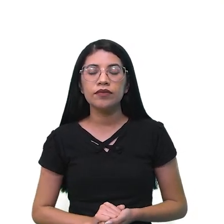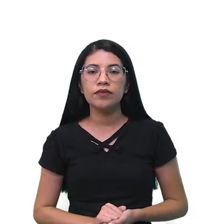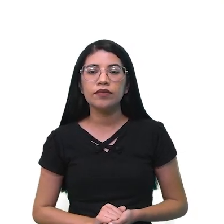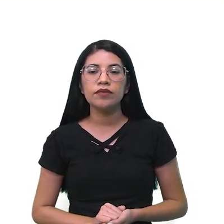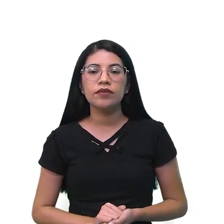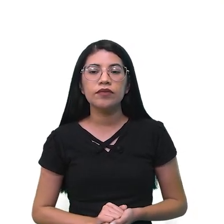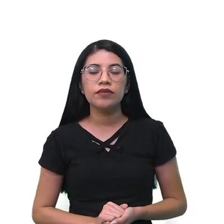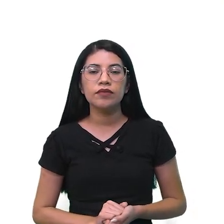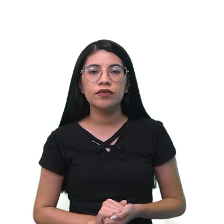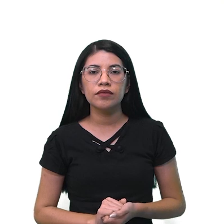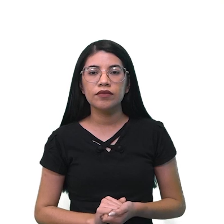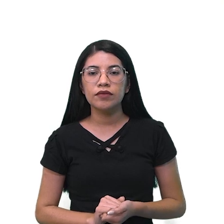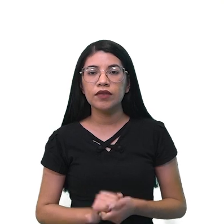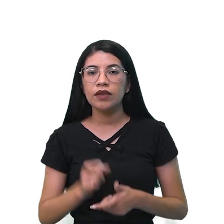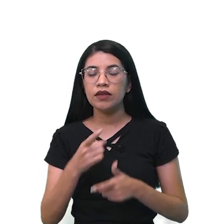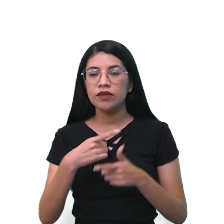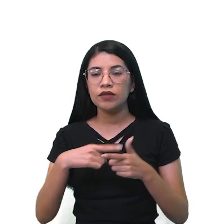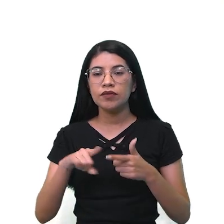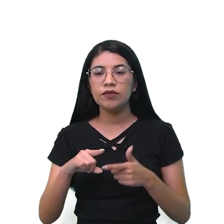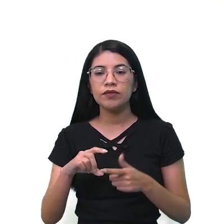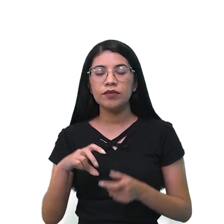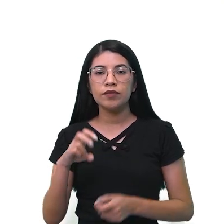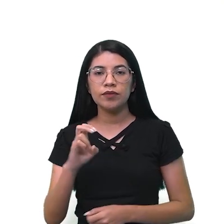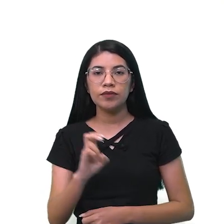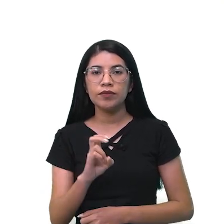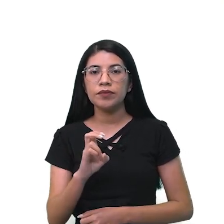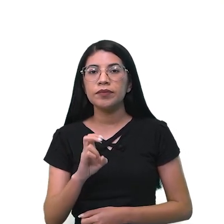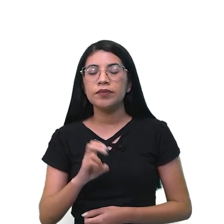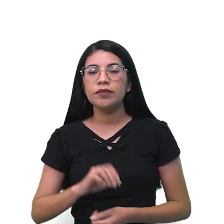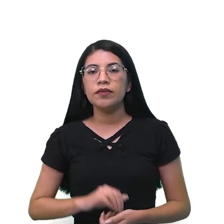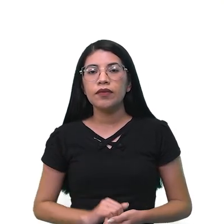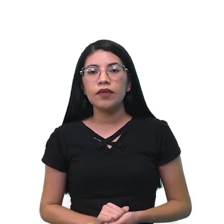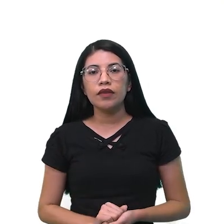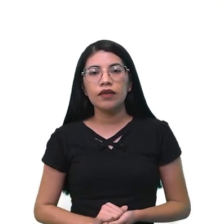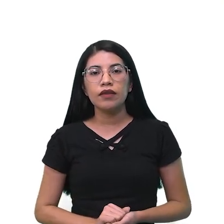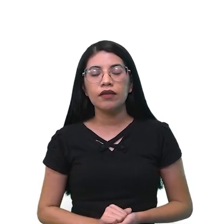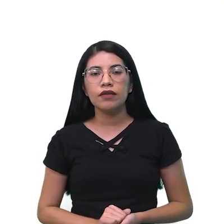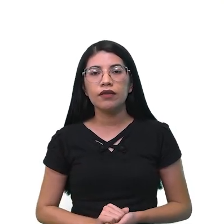480 dividido para 5.